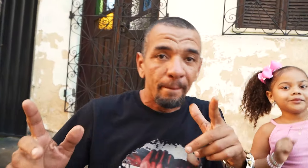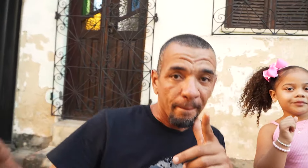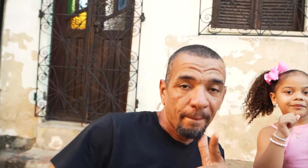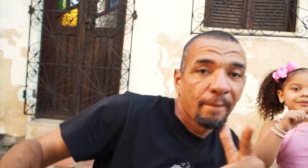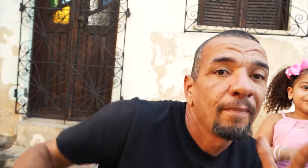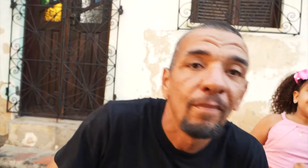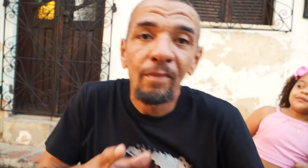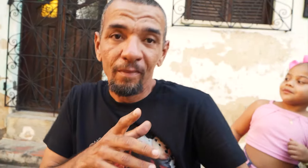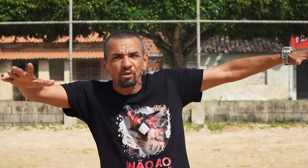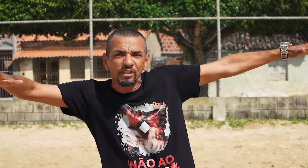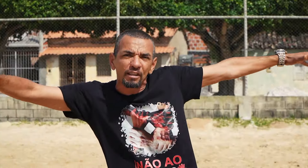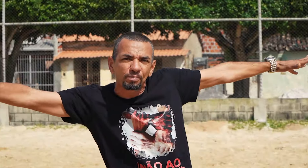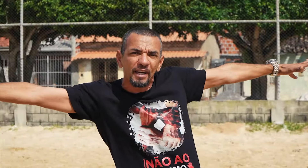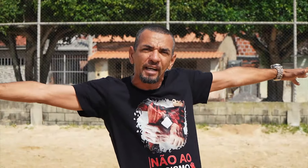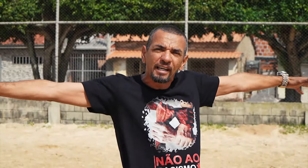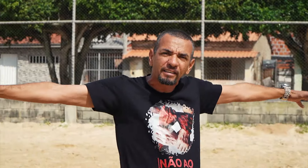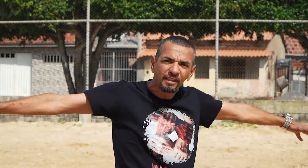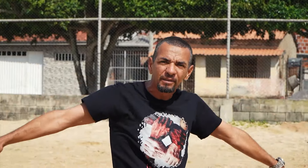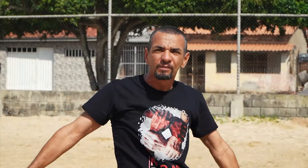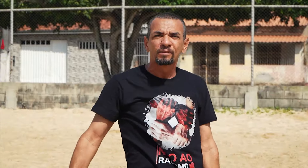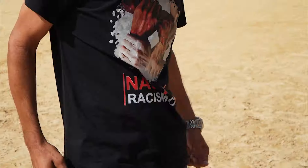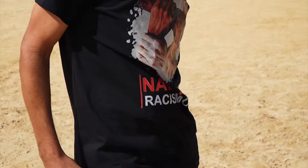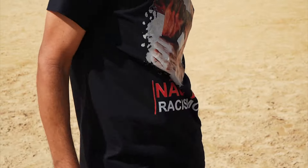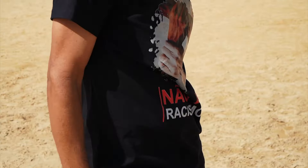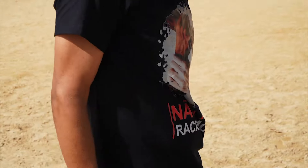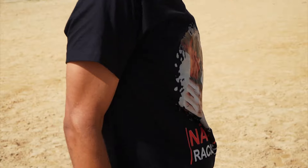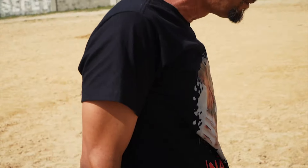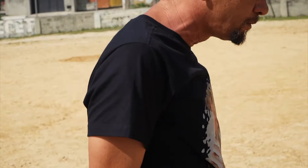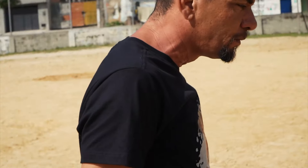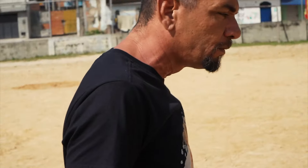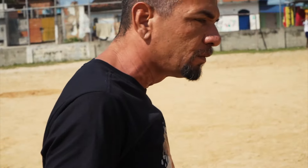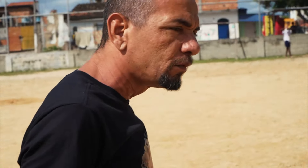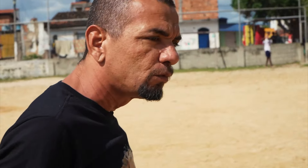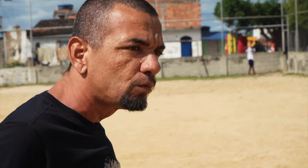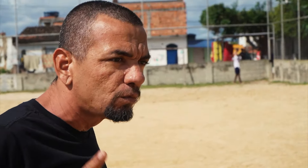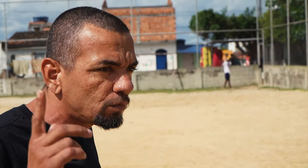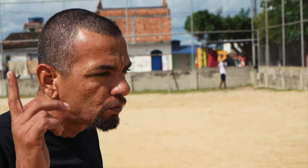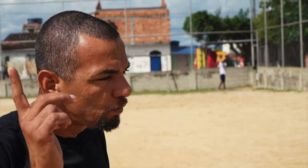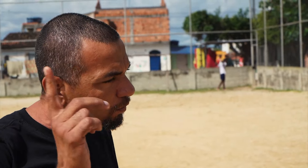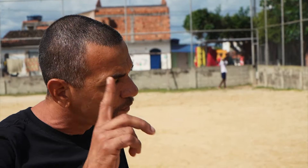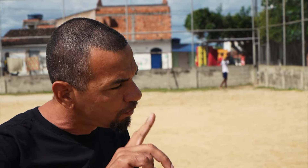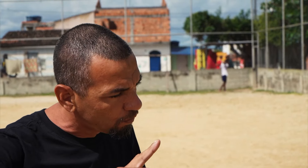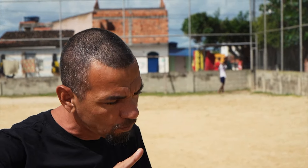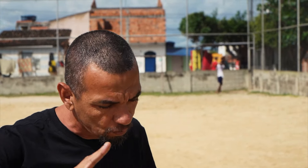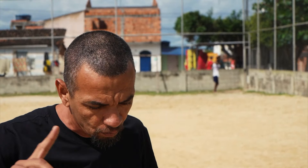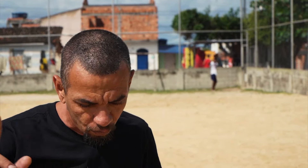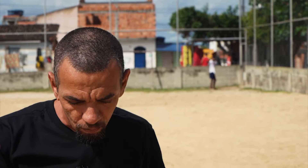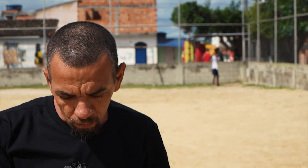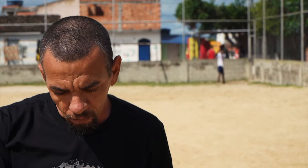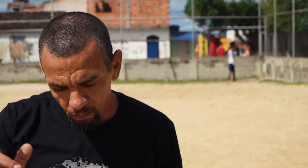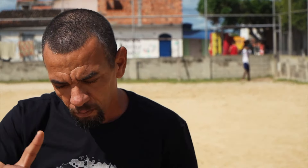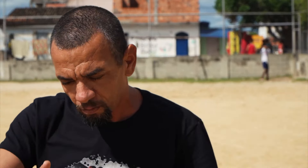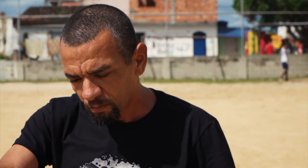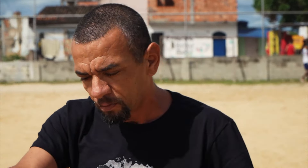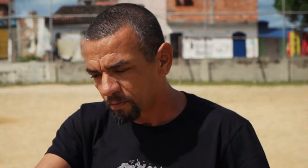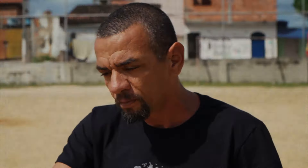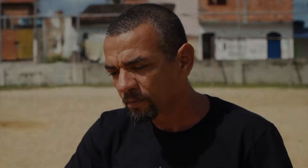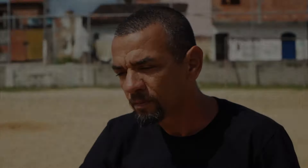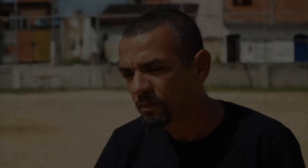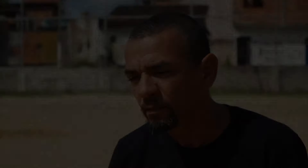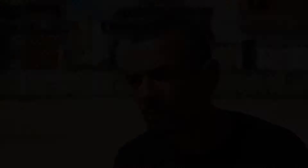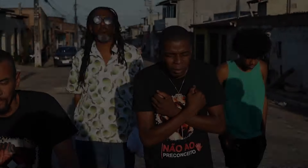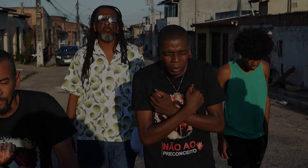amor e o respeito, assim desse jeito encontrar esperança. Nunca foi mole, não. Ainda ouço o grito e a